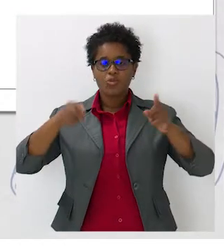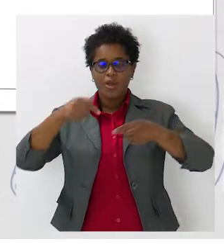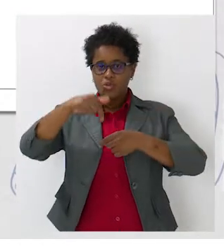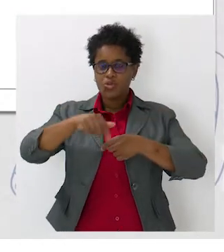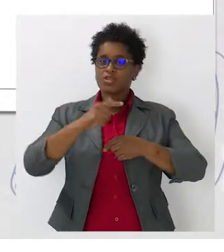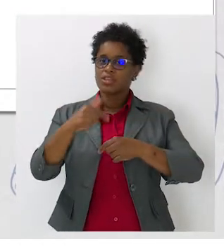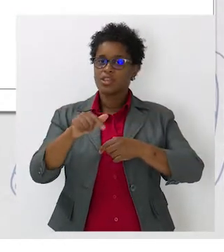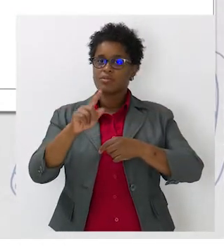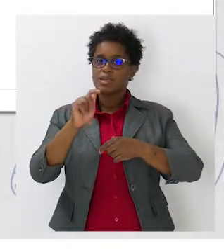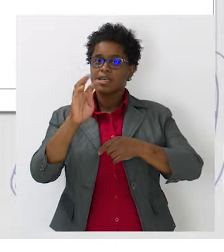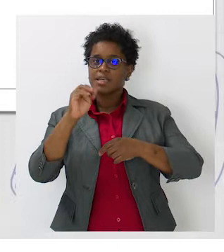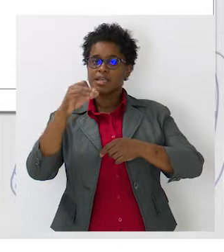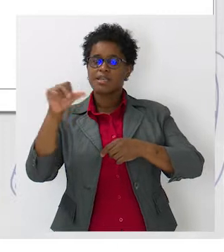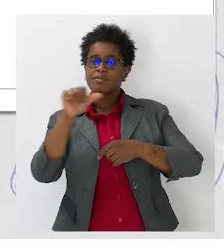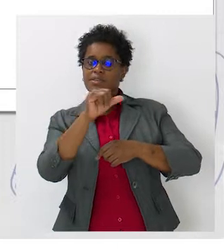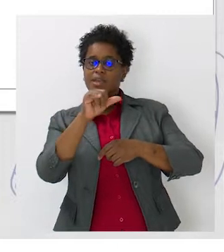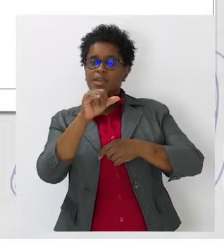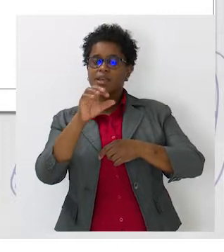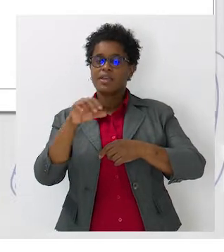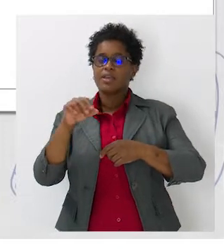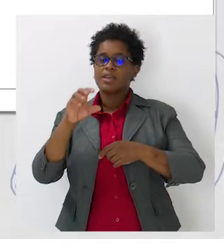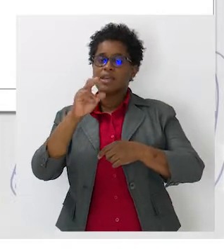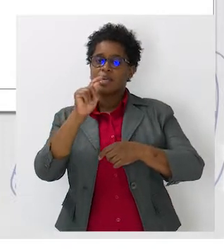Para o sumário de hoje, temos a expansão grega,